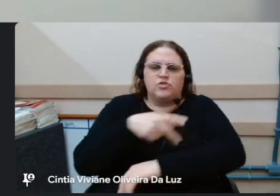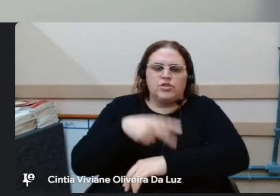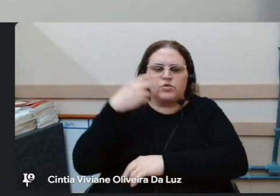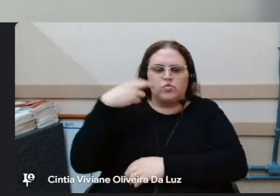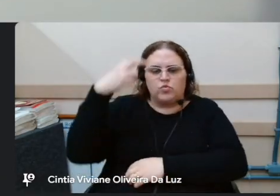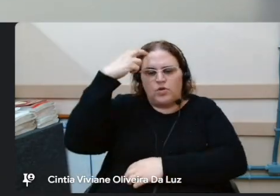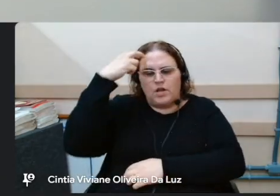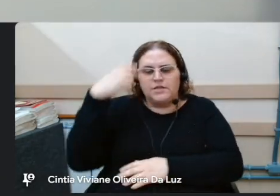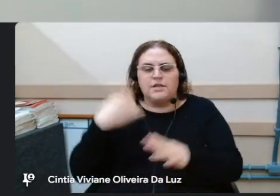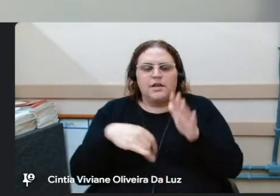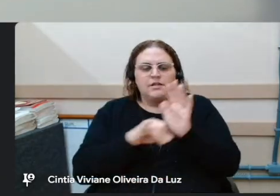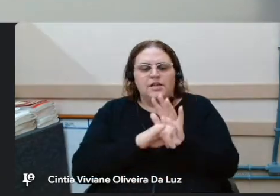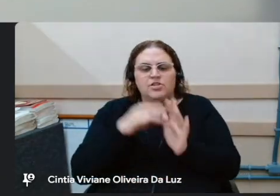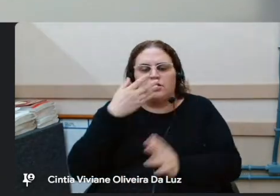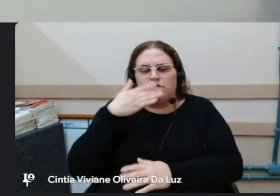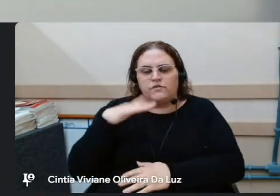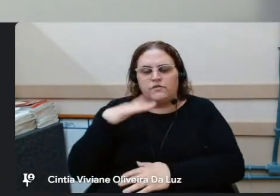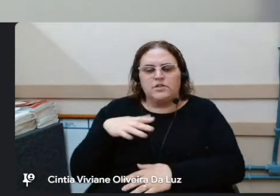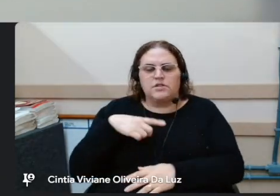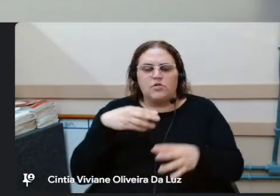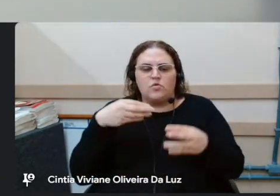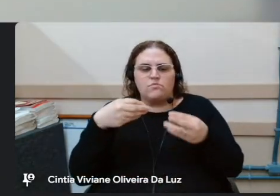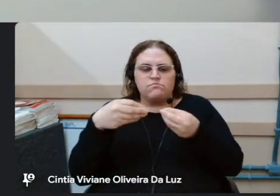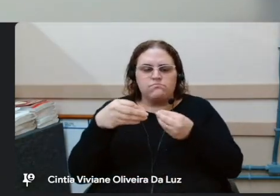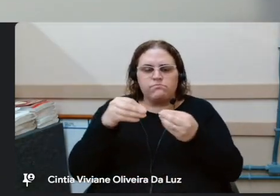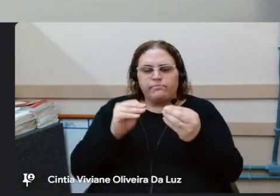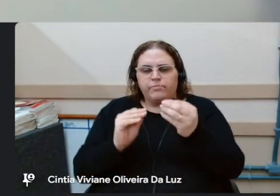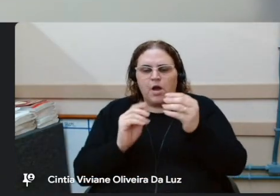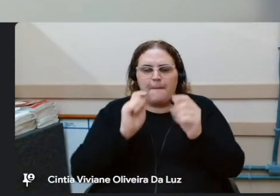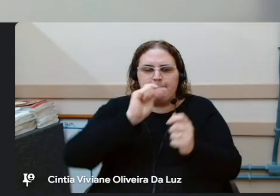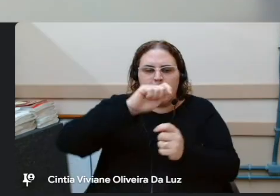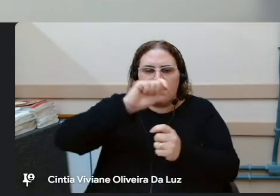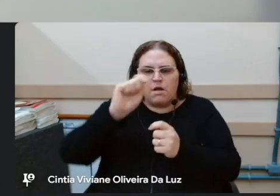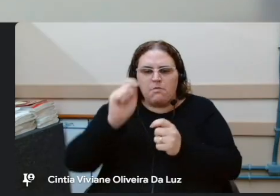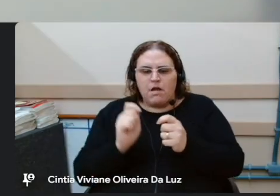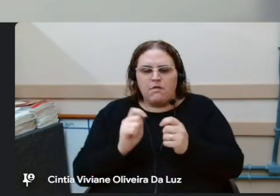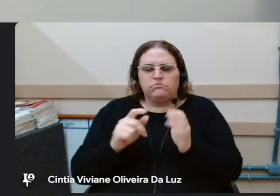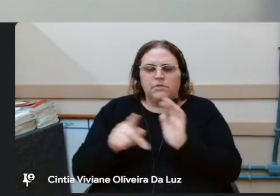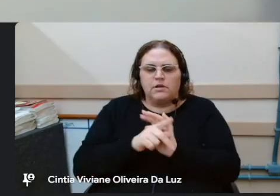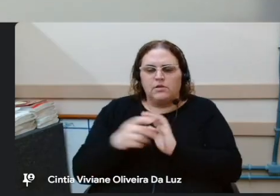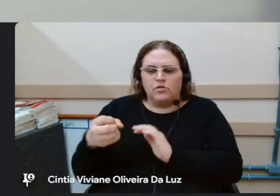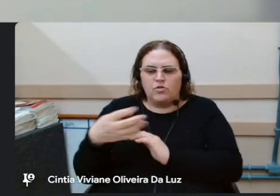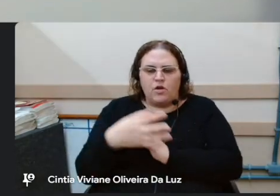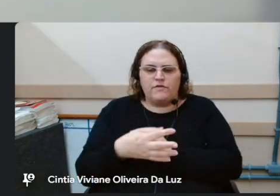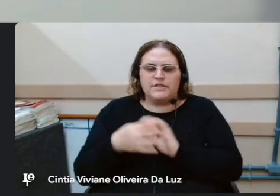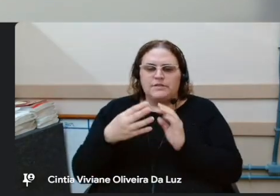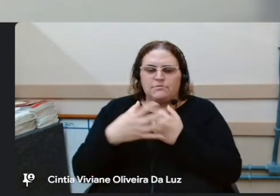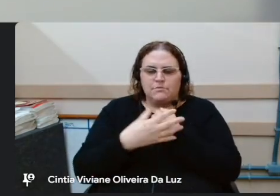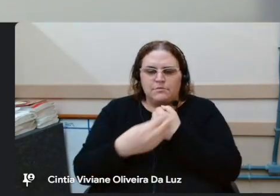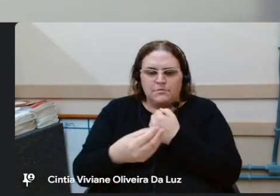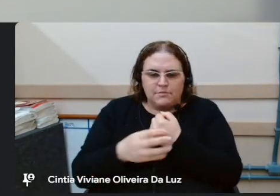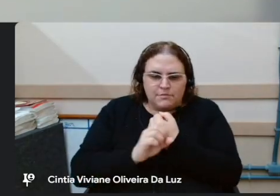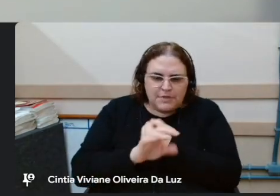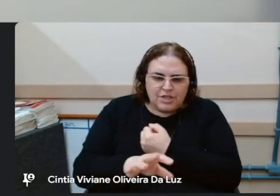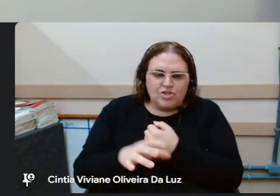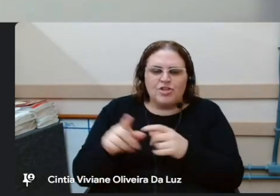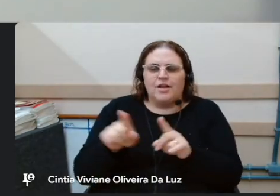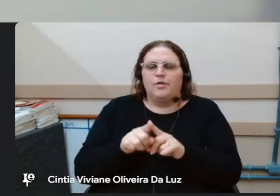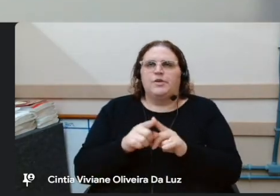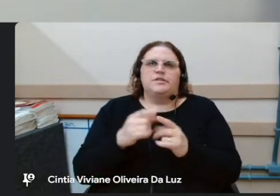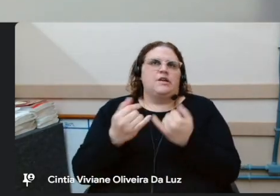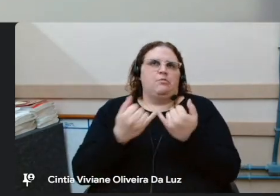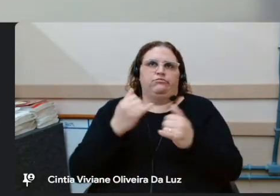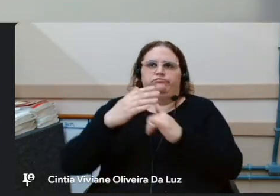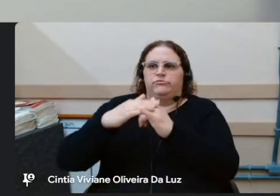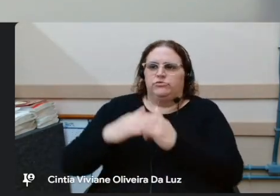movimento as pedagogias culturais e a identidade infantil sendo moldada mesmo por essas novas mídias né o YouTube o tiktok